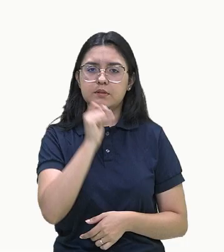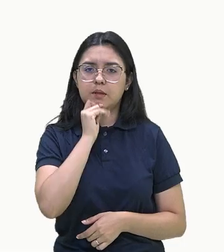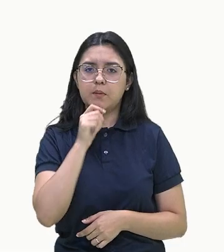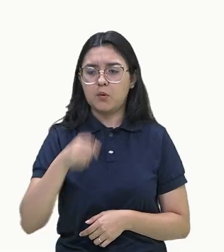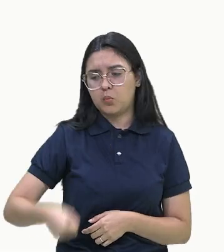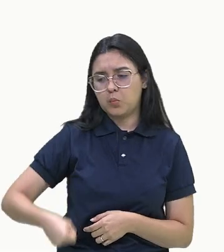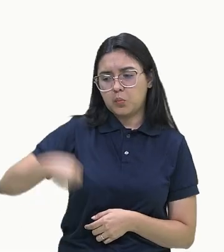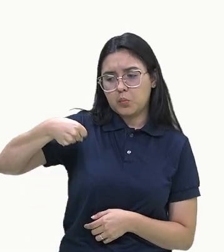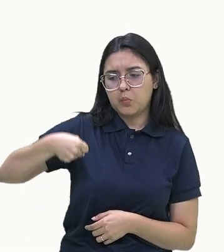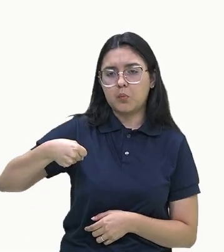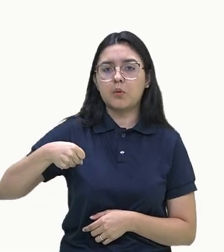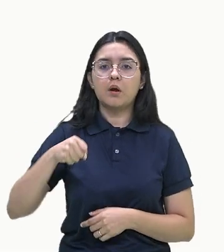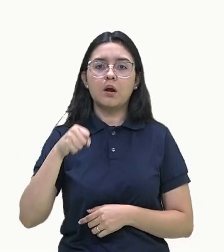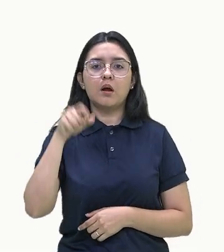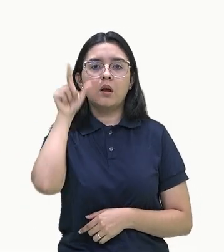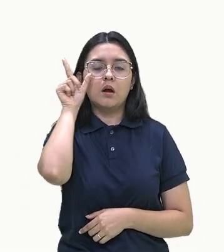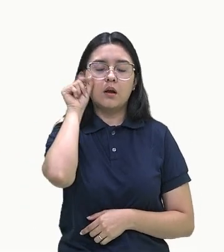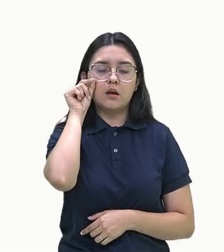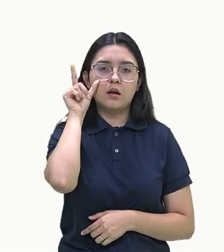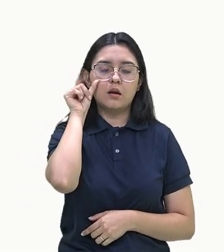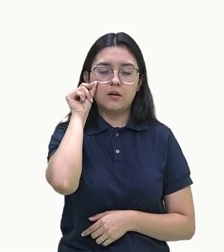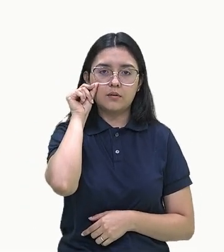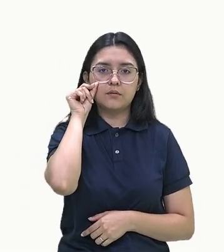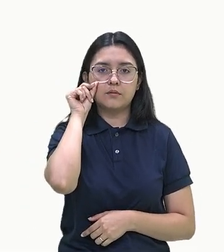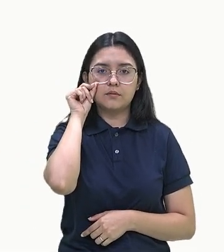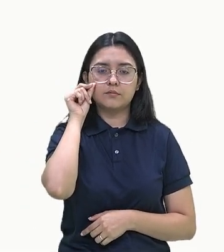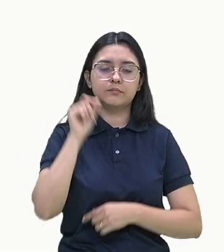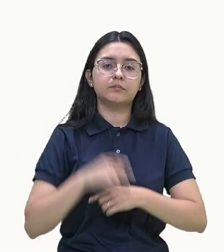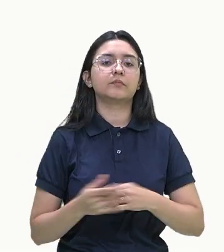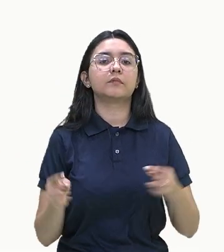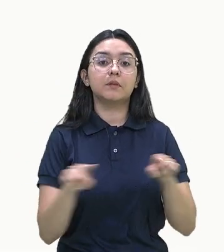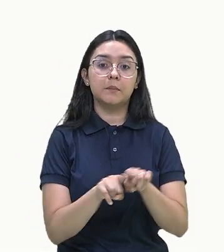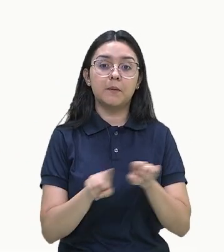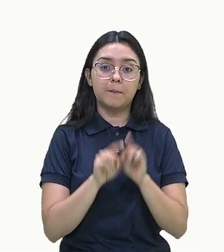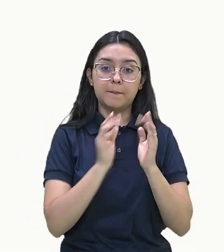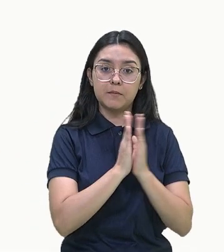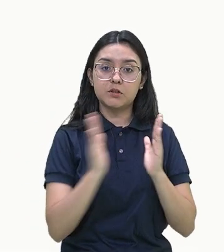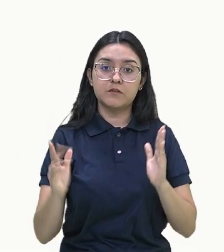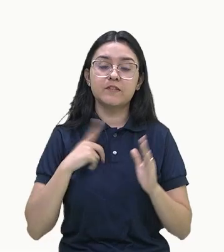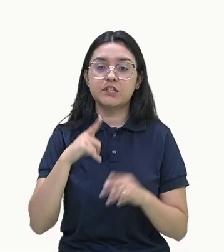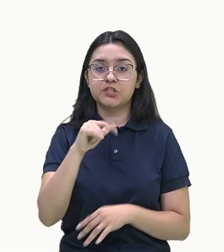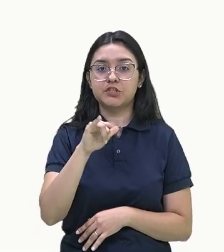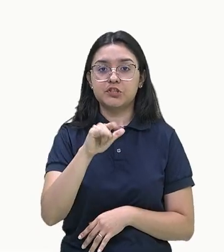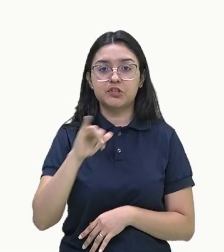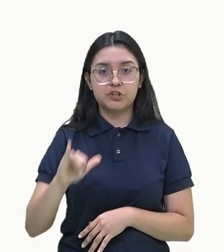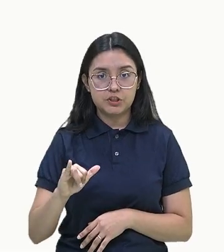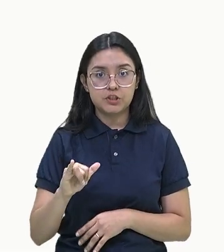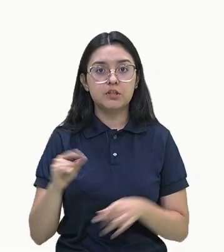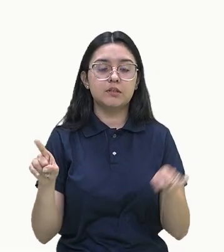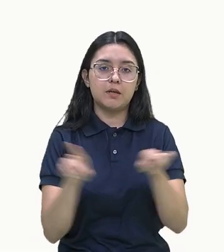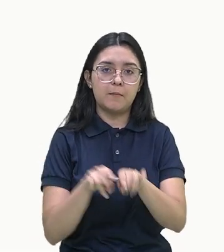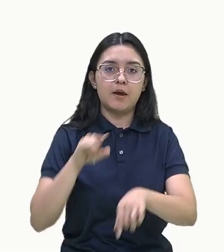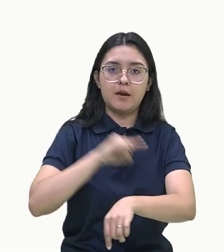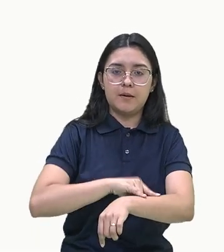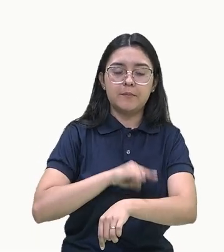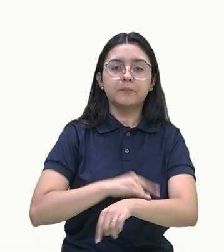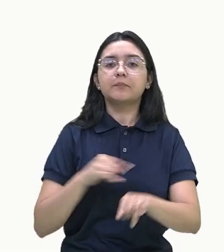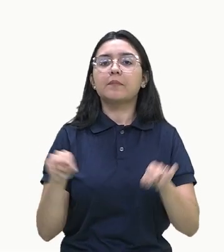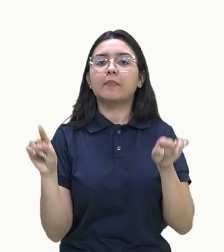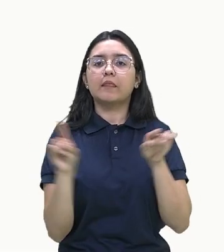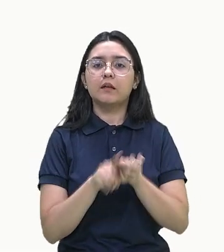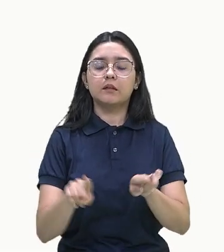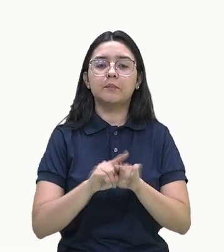peso, piscar os olhos, enfim, desde o processo de urinar, como eu comentei com vocês,